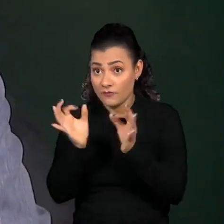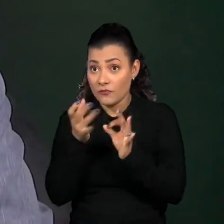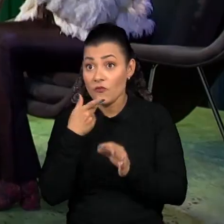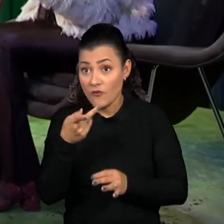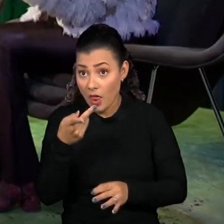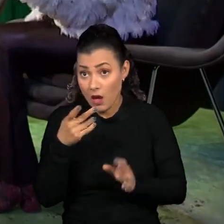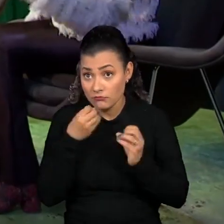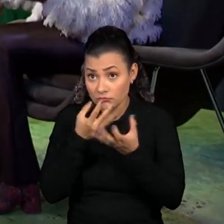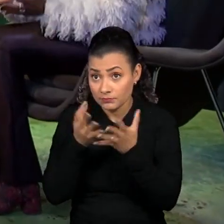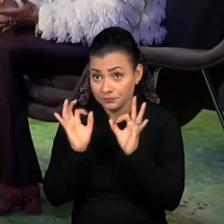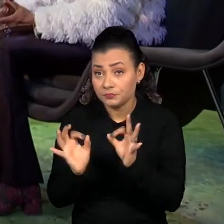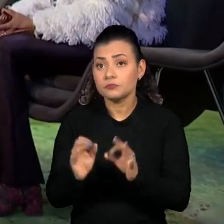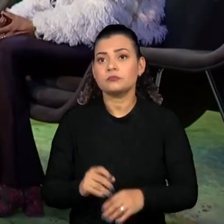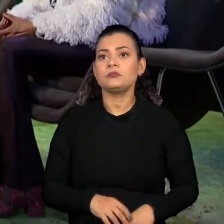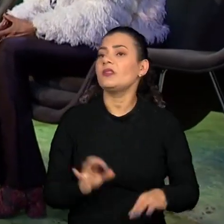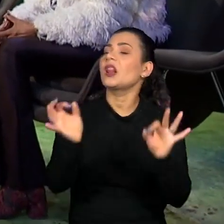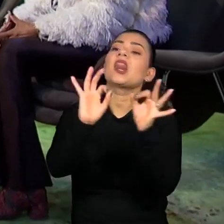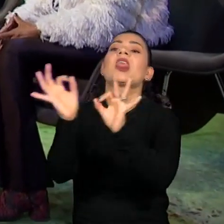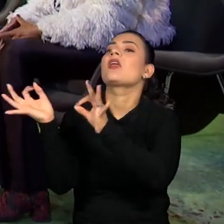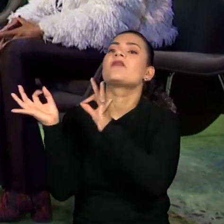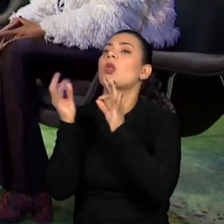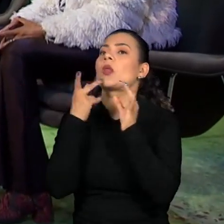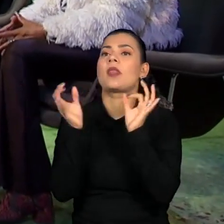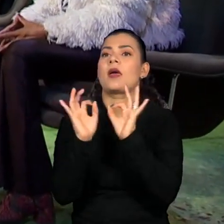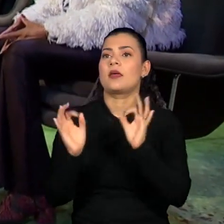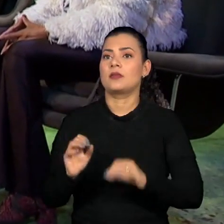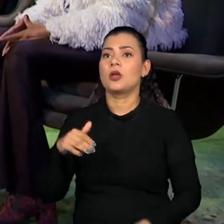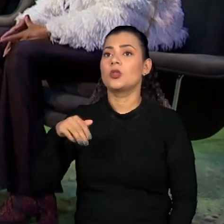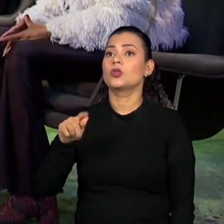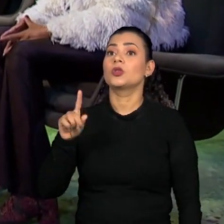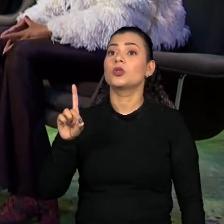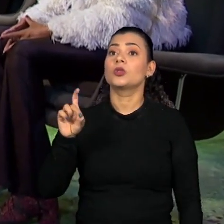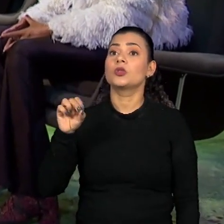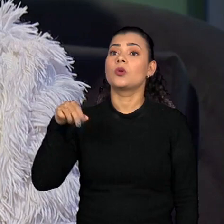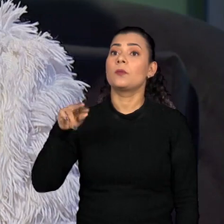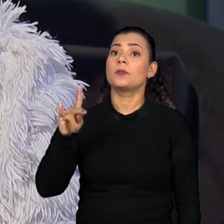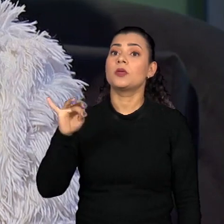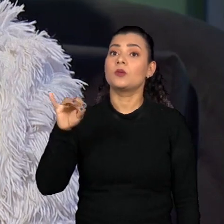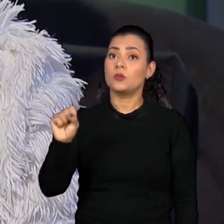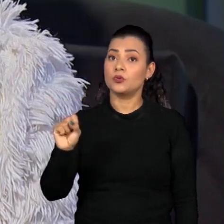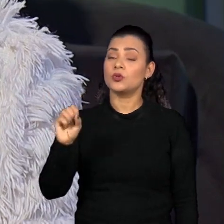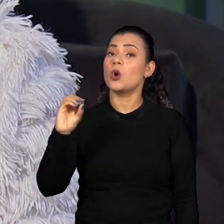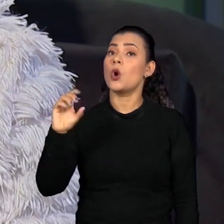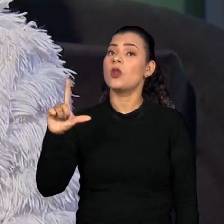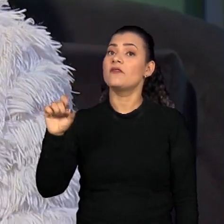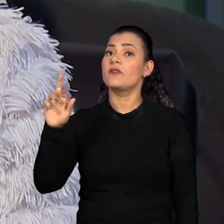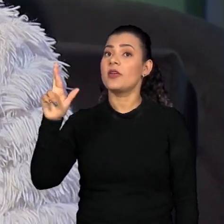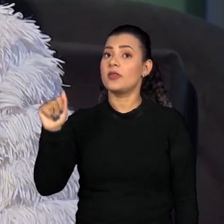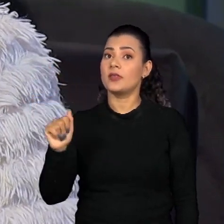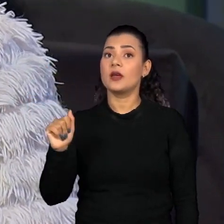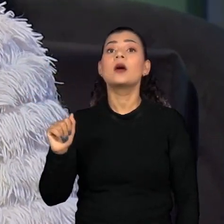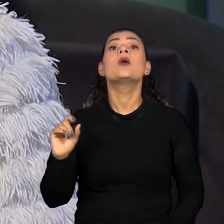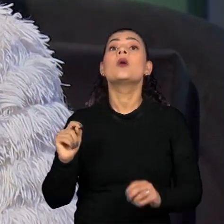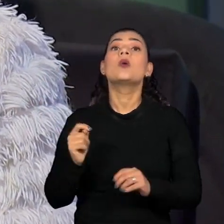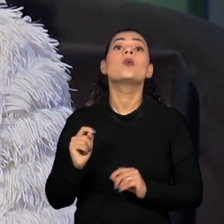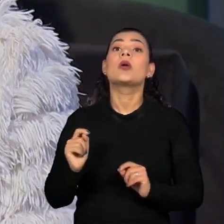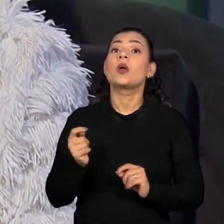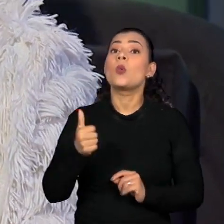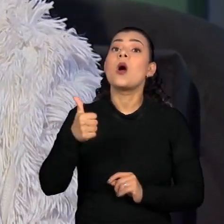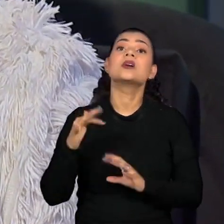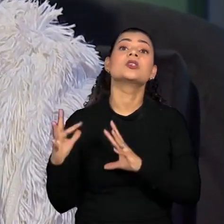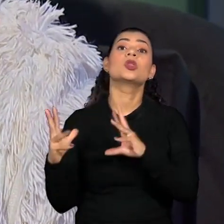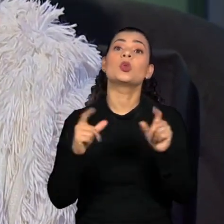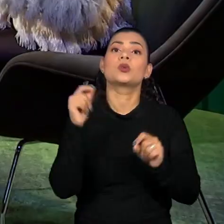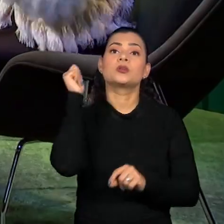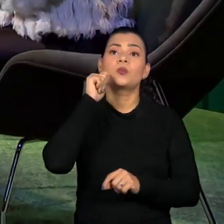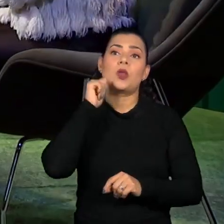Fala aí. Ninguém falou nada quando Domingos Oliveira fez Todas as Mulheres do Mundo. Tinha que ser quase todas, porque não tinha